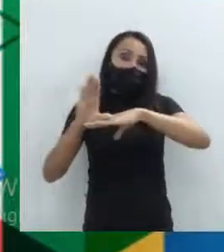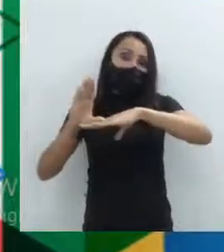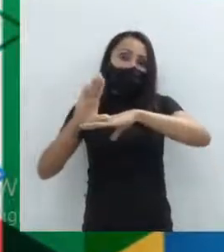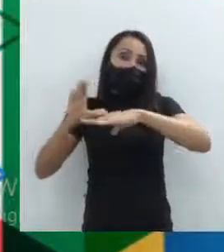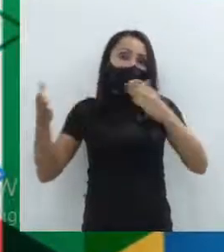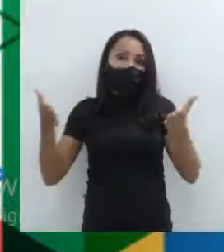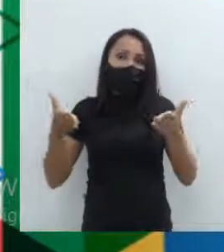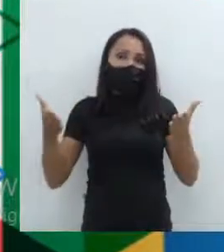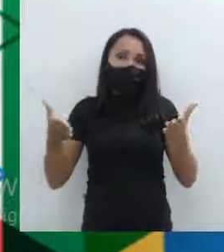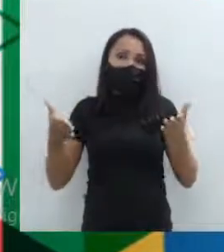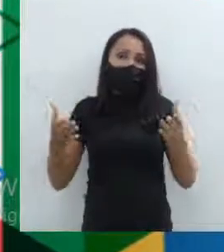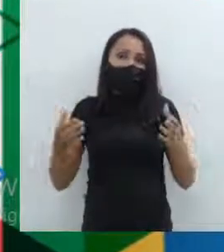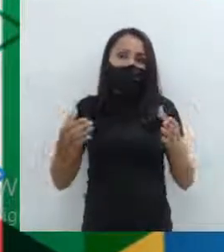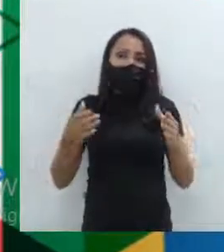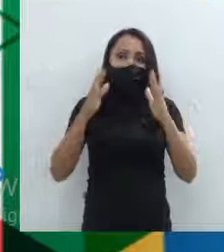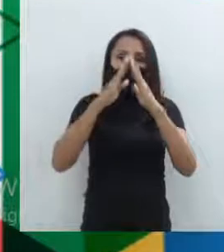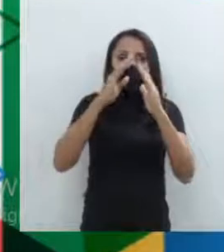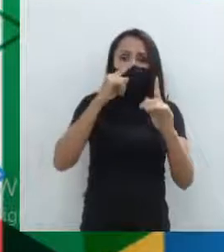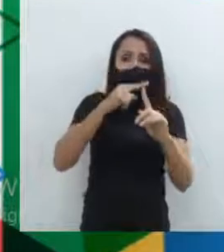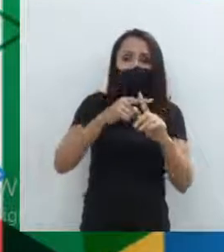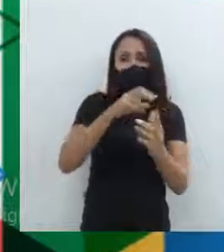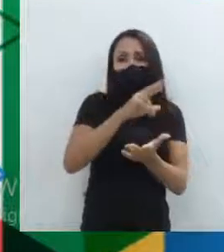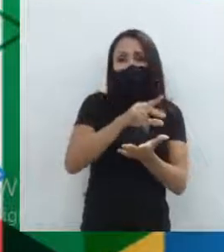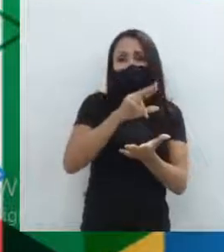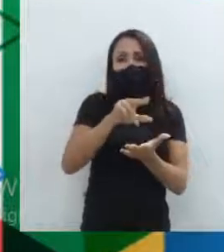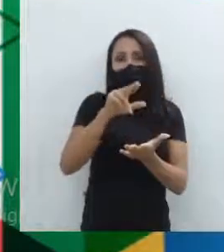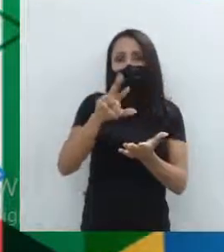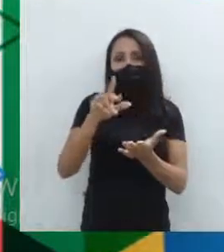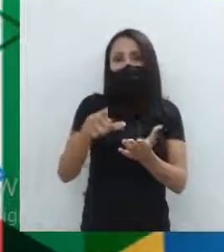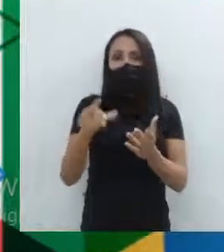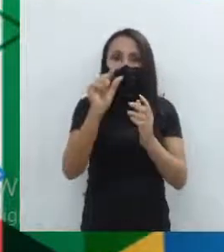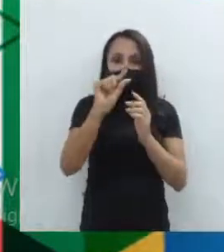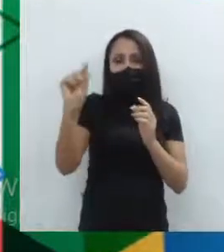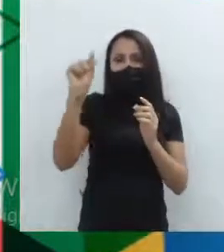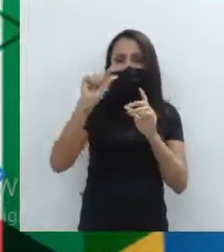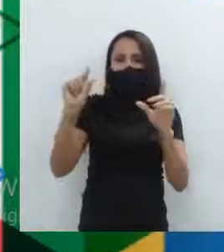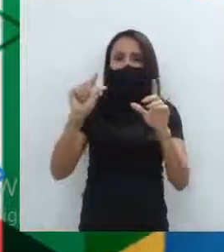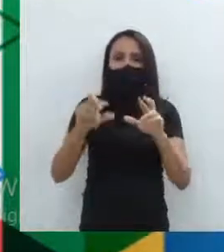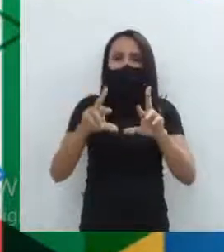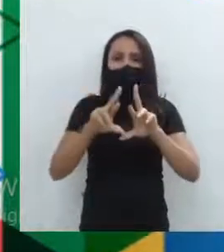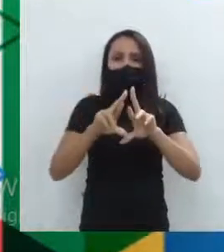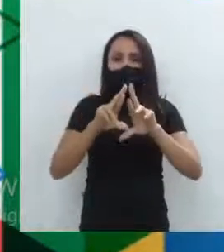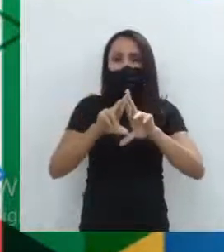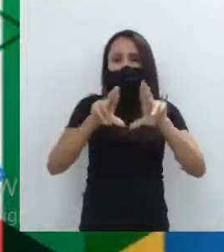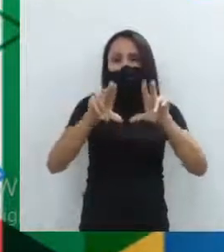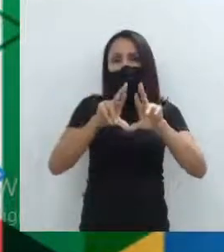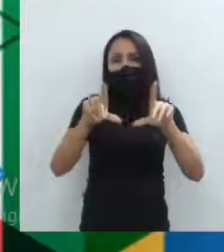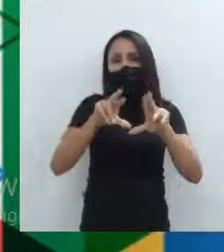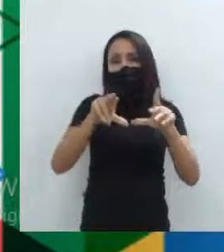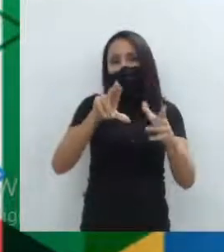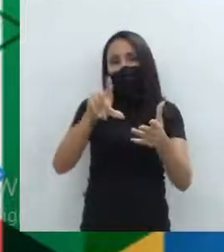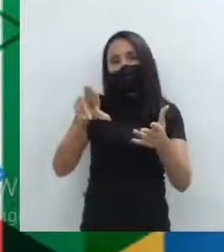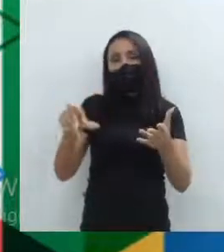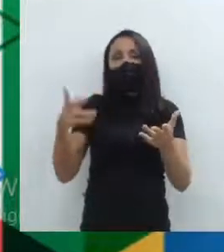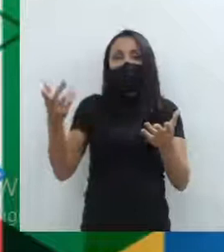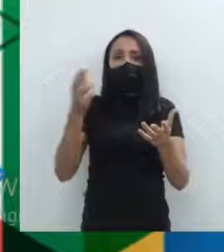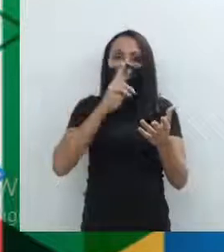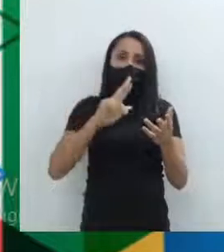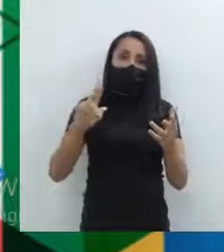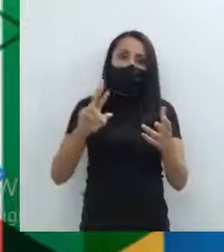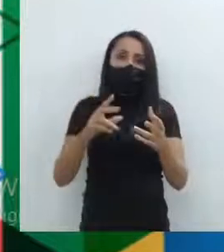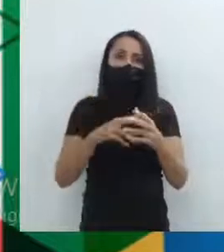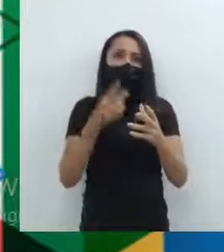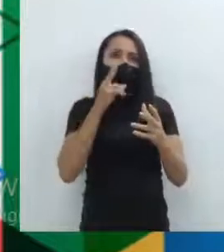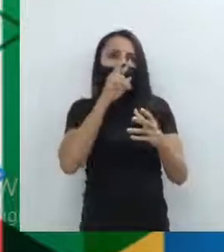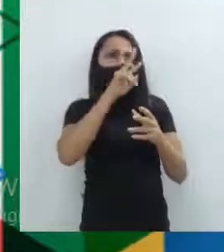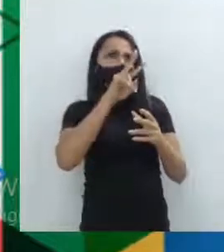existirem igrejas com diversos nomes, diversidades religiosas, você não vai chegar ali, olhar e dizer o seguinte, eu